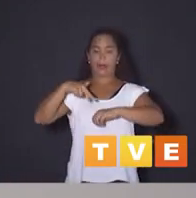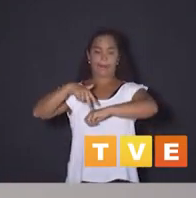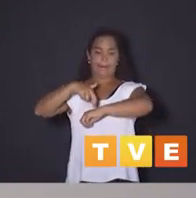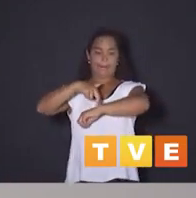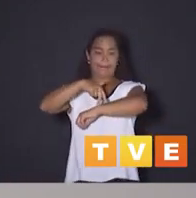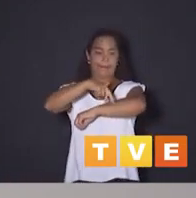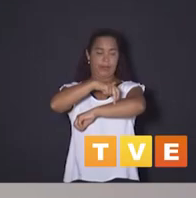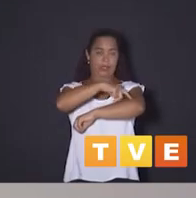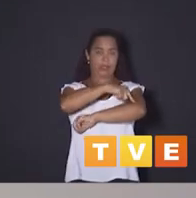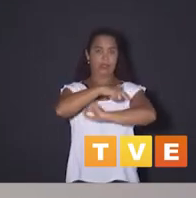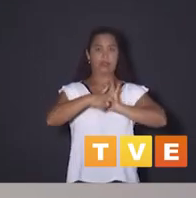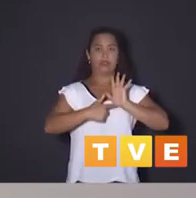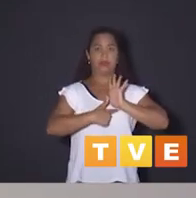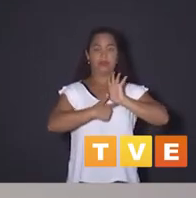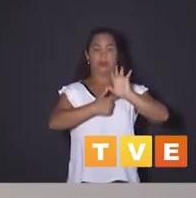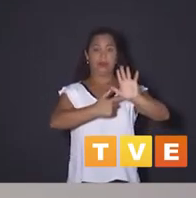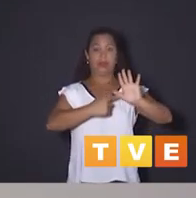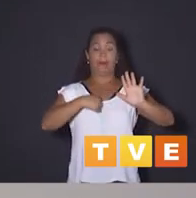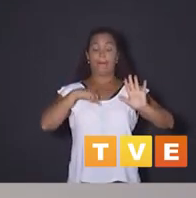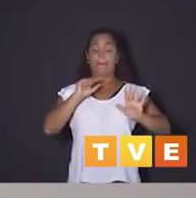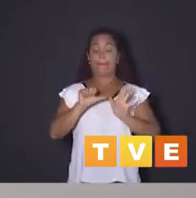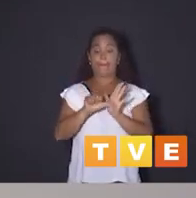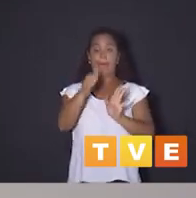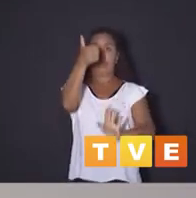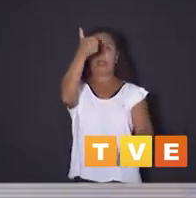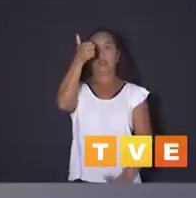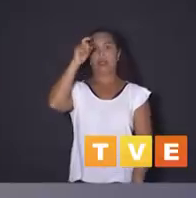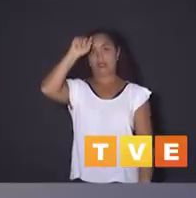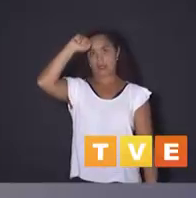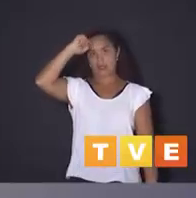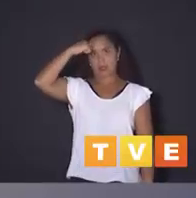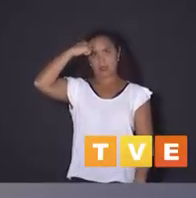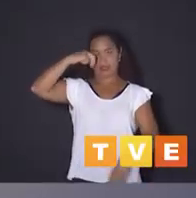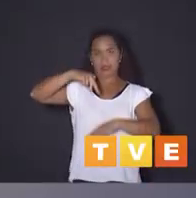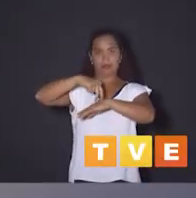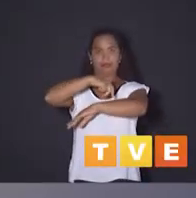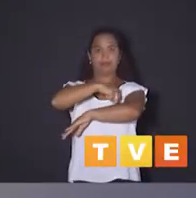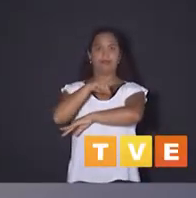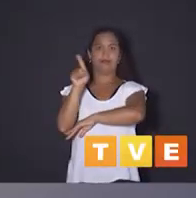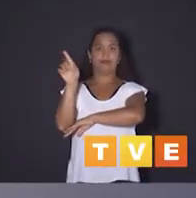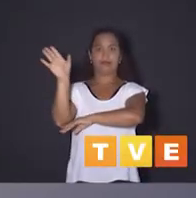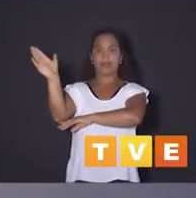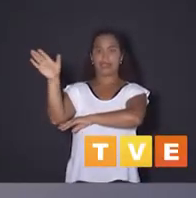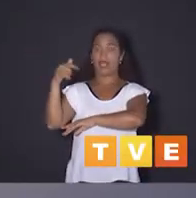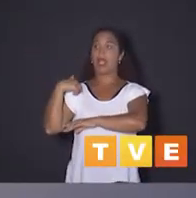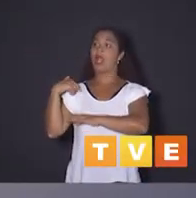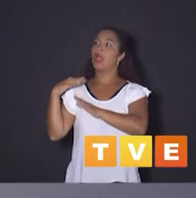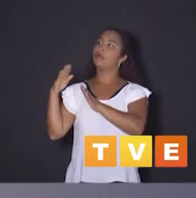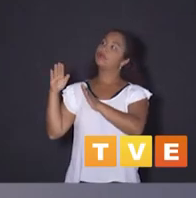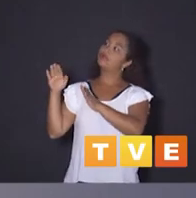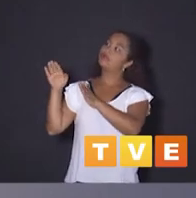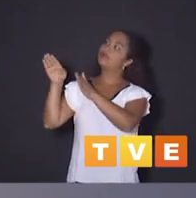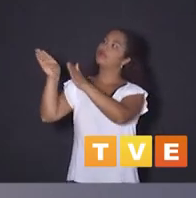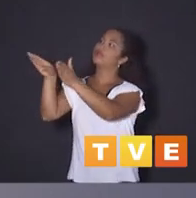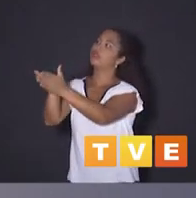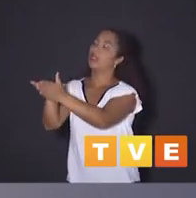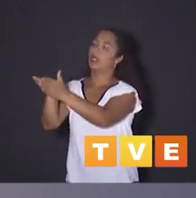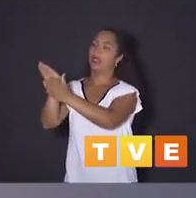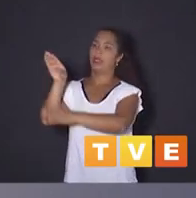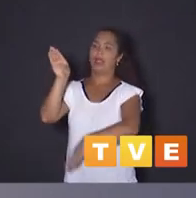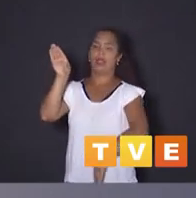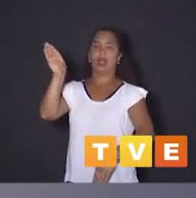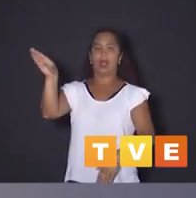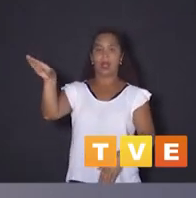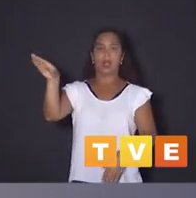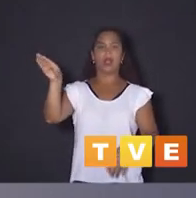pela estilista se legaliza adão a paris e para chegar nessa cidade por mais que fosse uma black fashion week vai